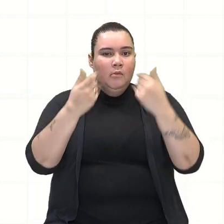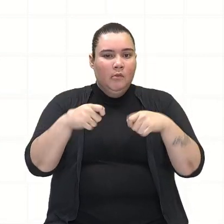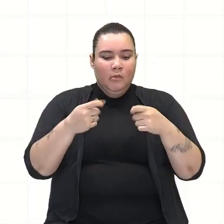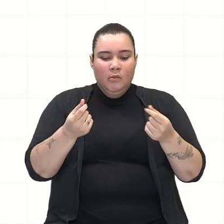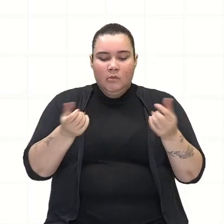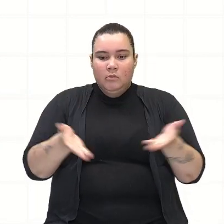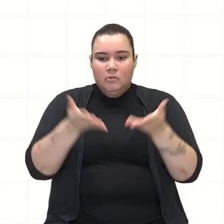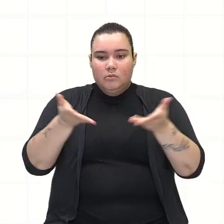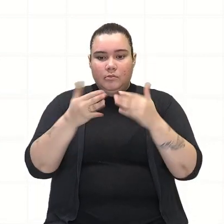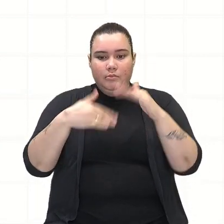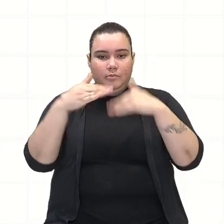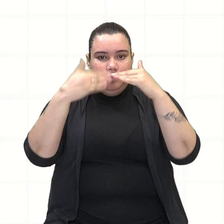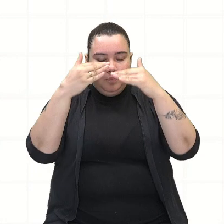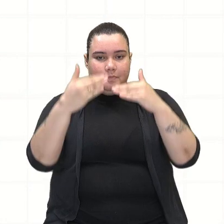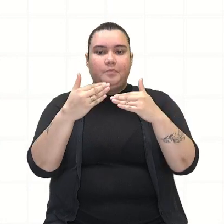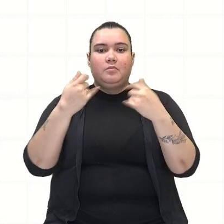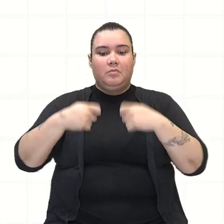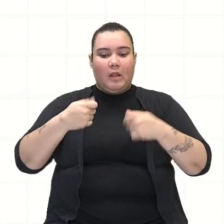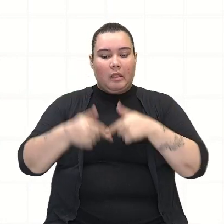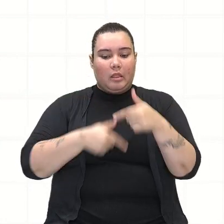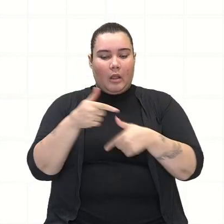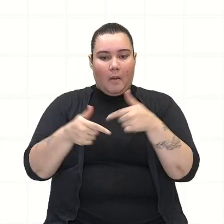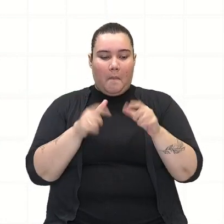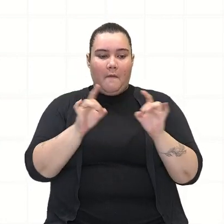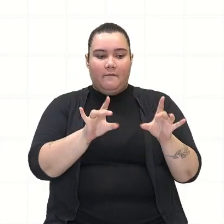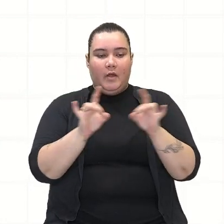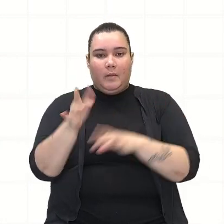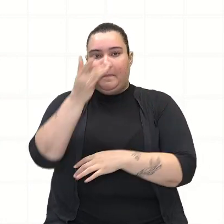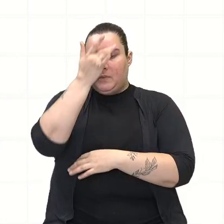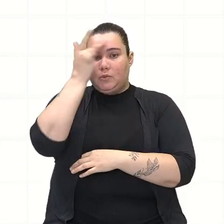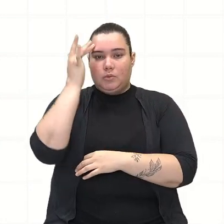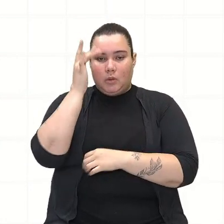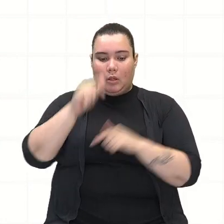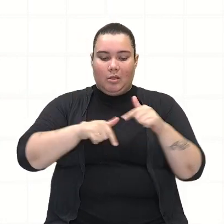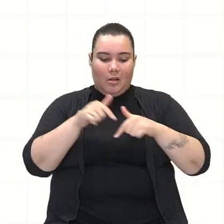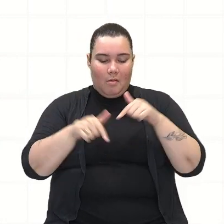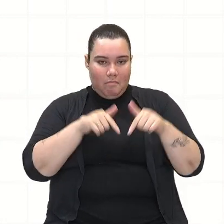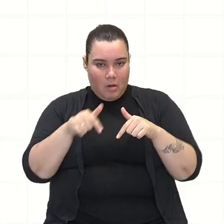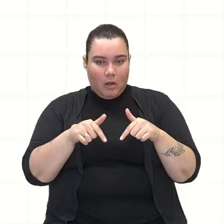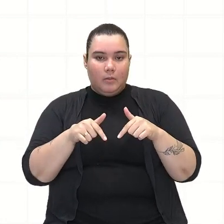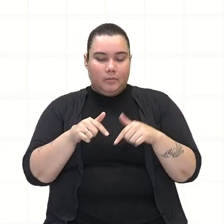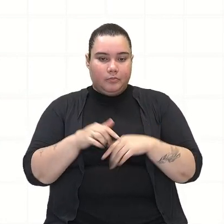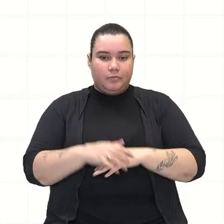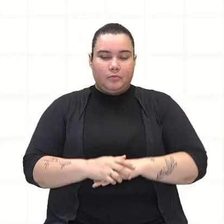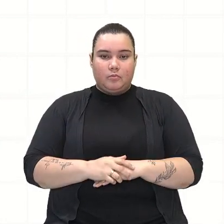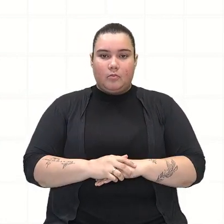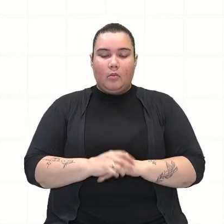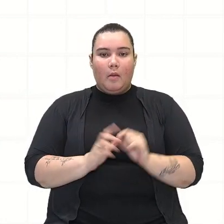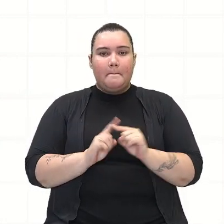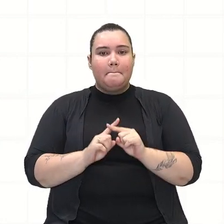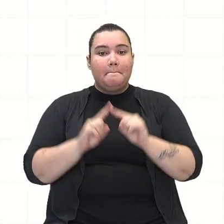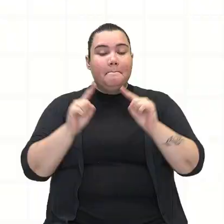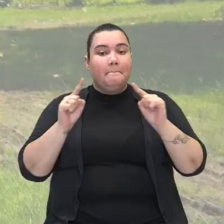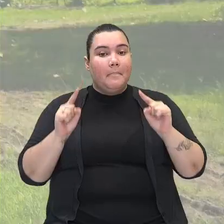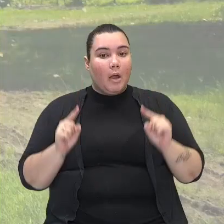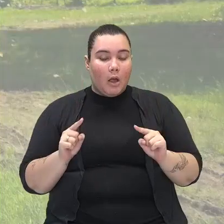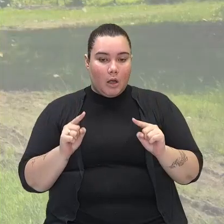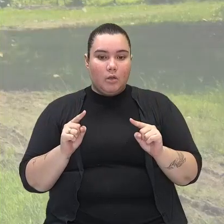pessoas para trabalharem, para venderem como mão de obra escrava no Brasil colonial. Mas qual era,